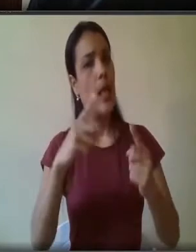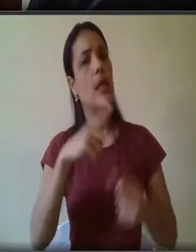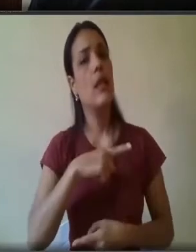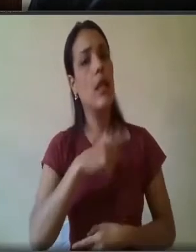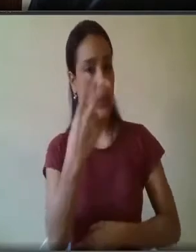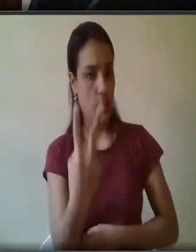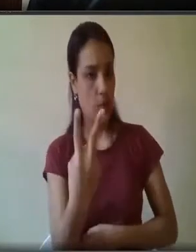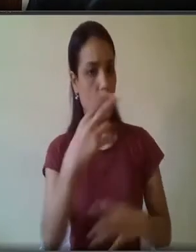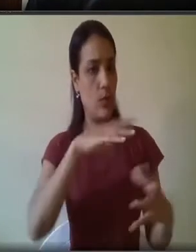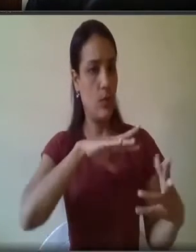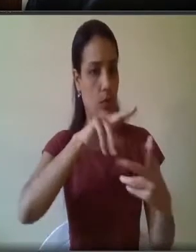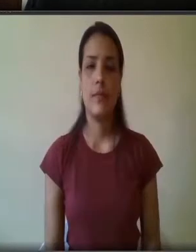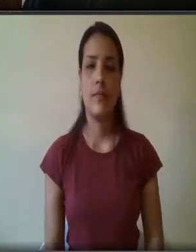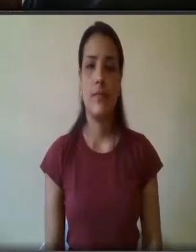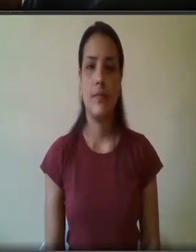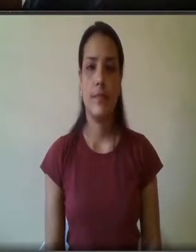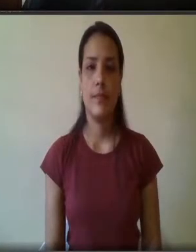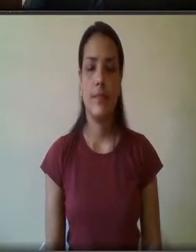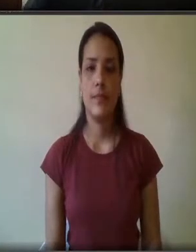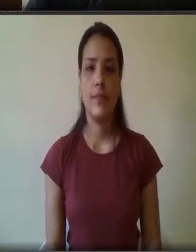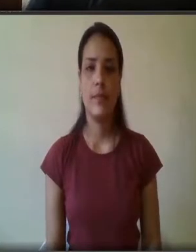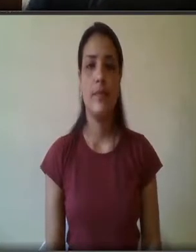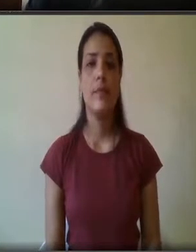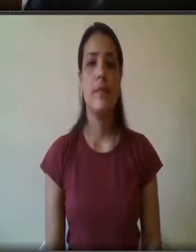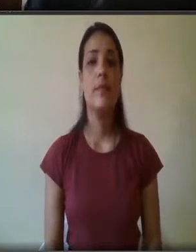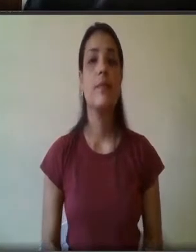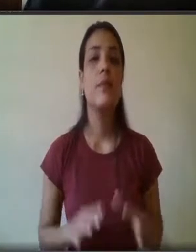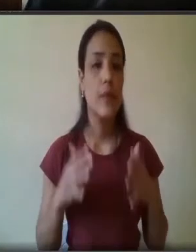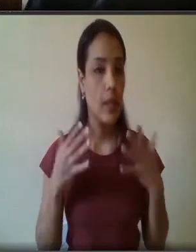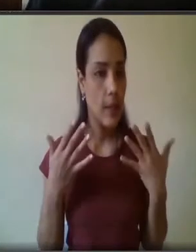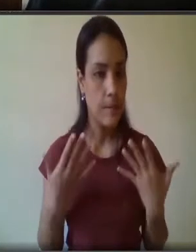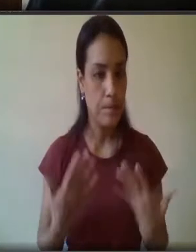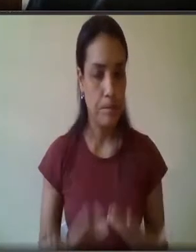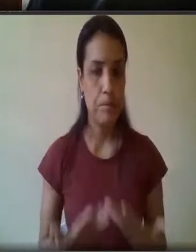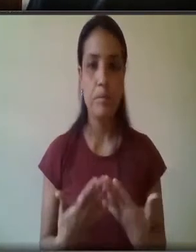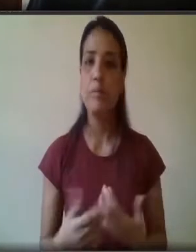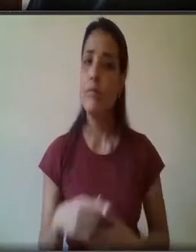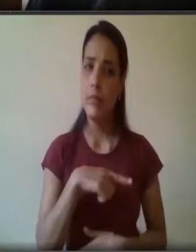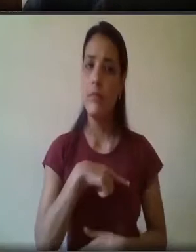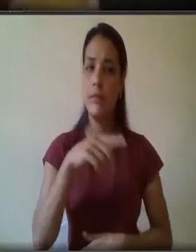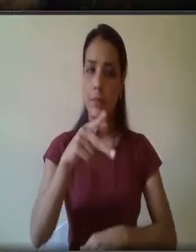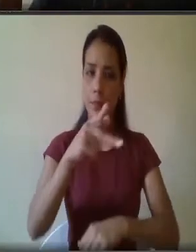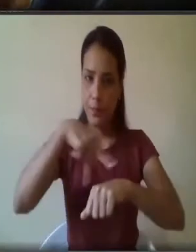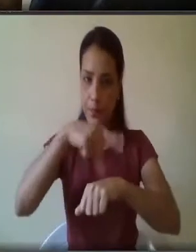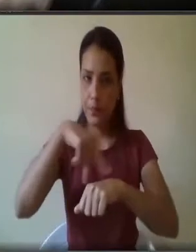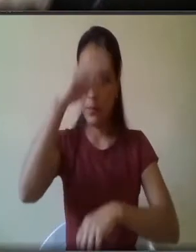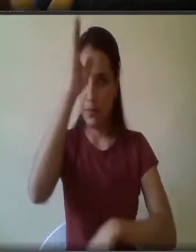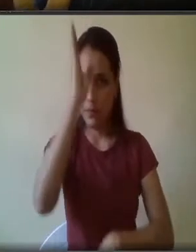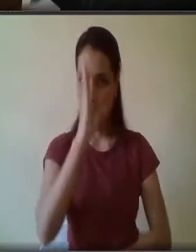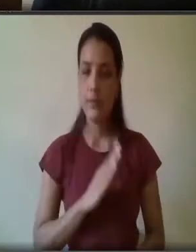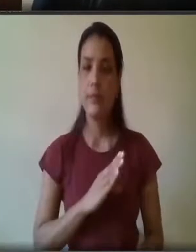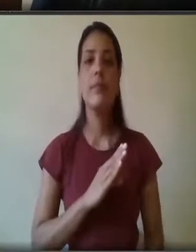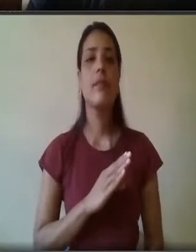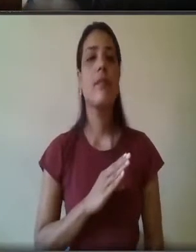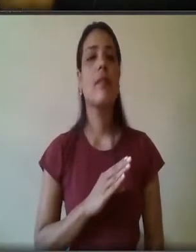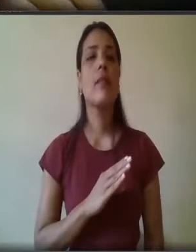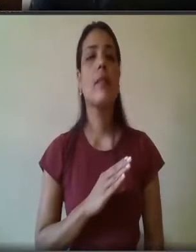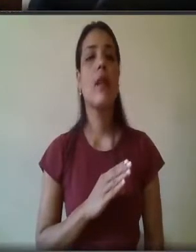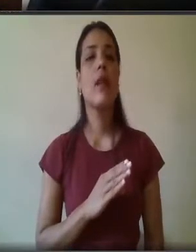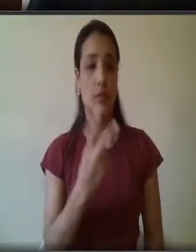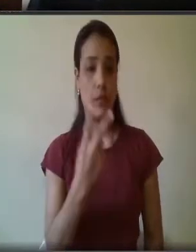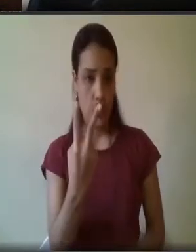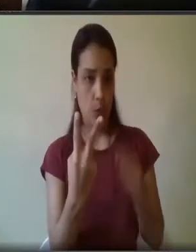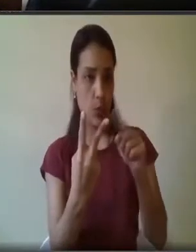depressão relativa. Então, pessoal, nós temos no país nós temos no conceito de depressão duas depressões,